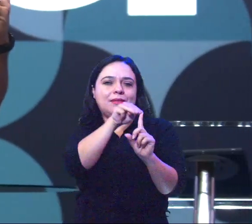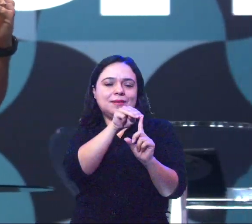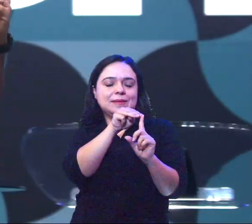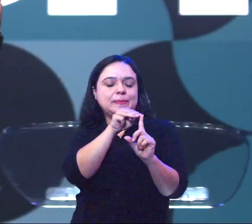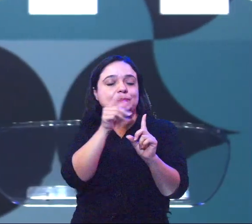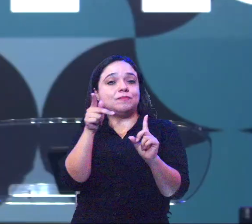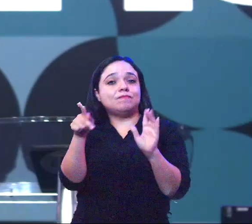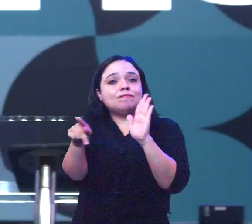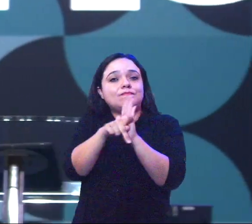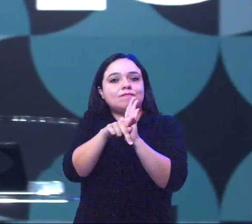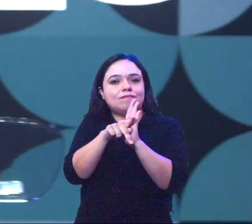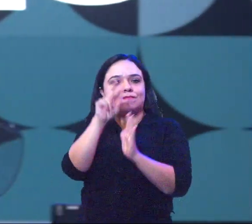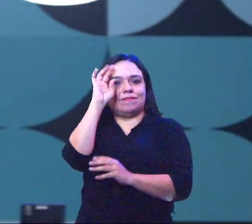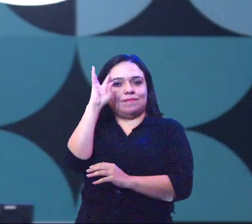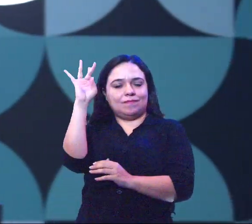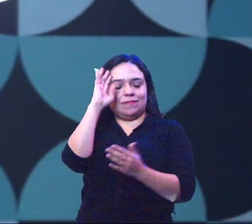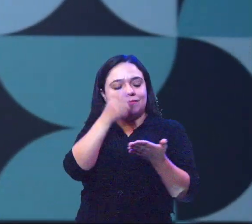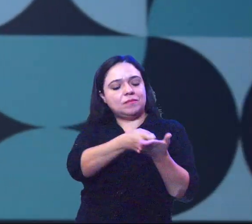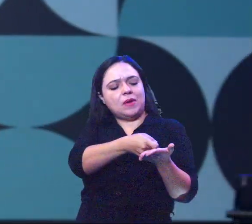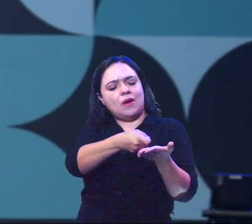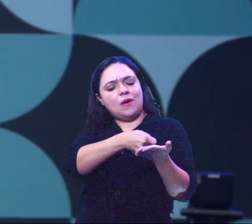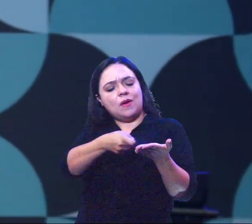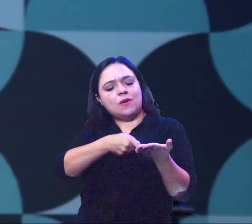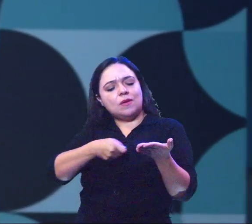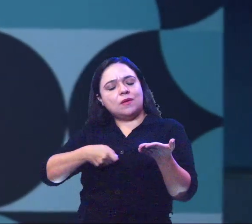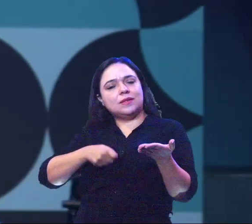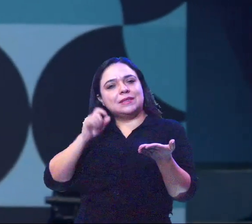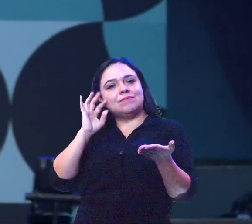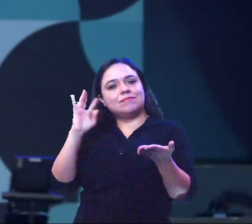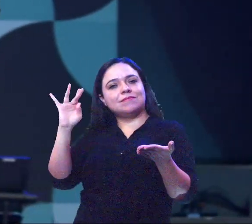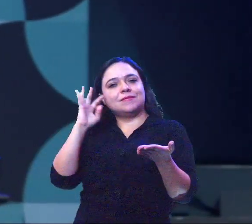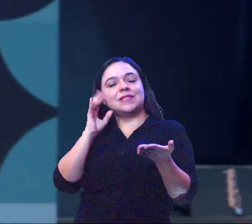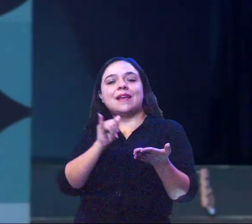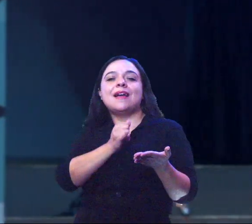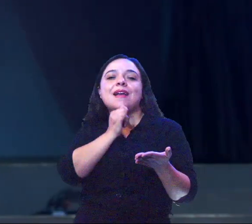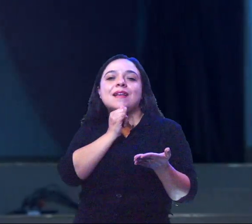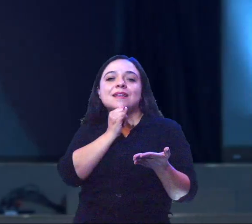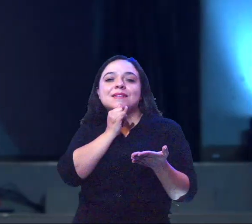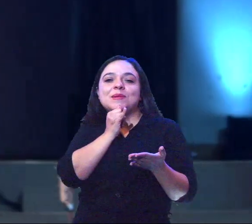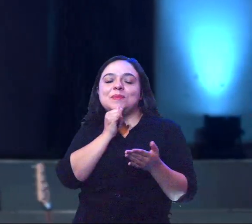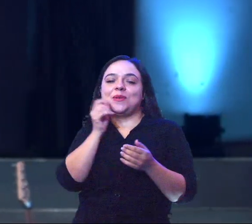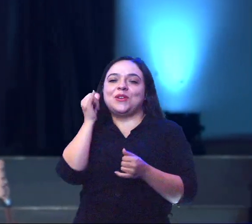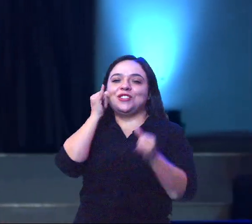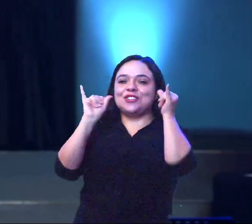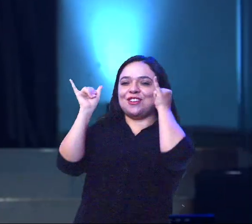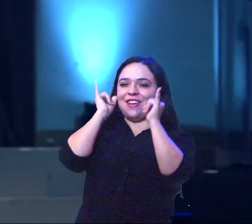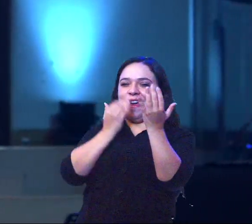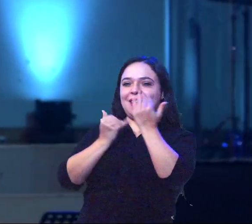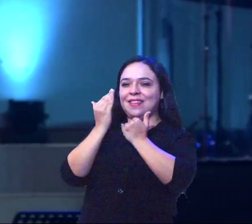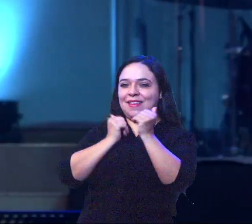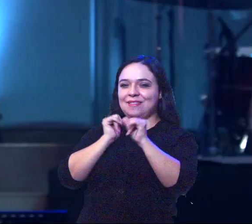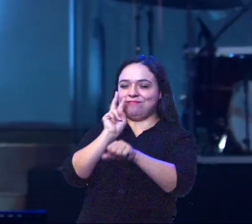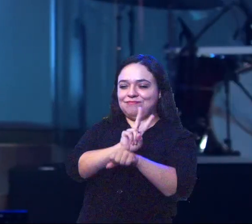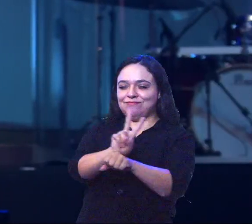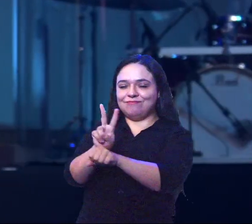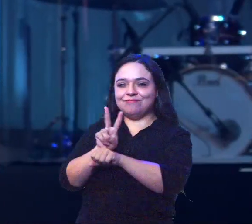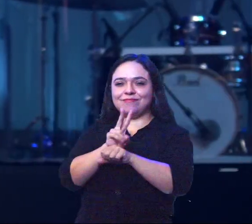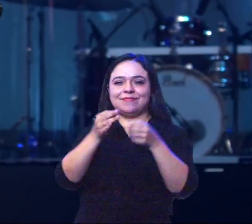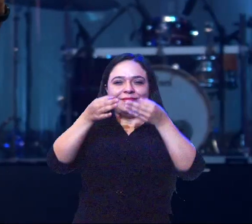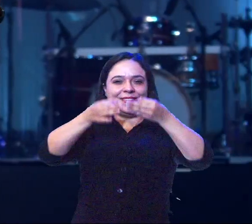alguns sonhos para tirar do papel. Finalmente aquela dieta vai dar certo. Finalmente você vai parar